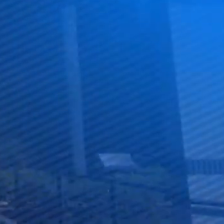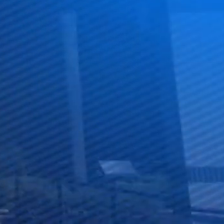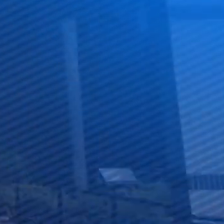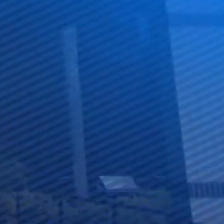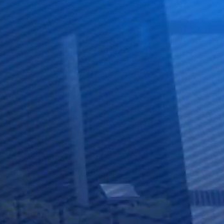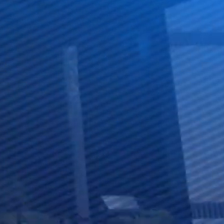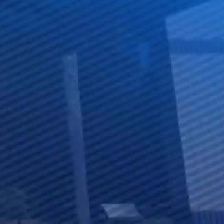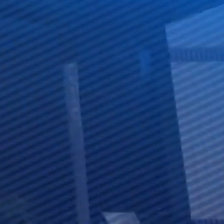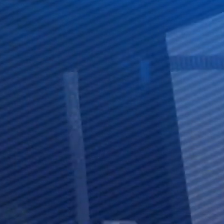Música